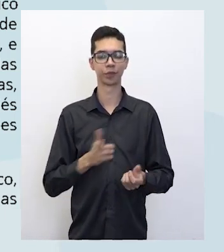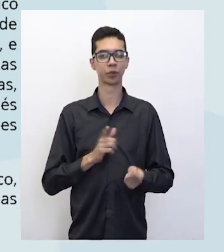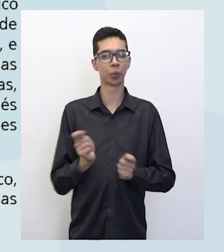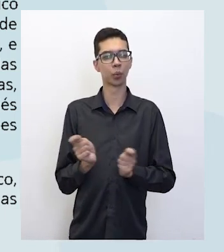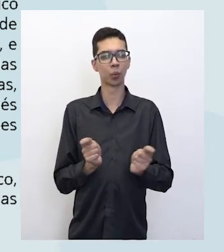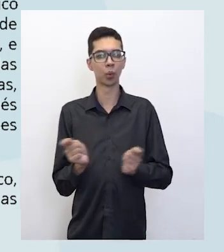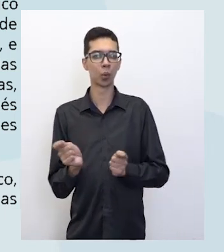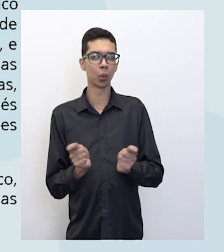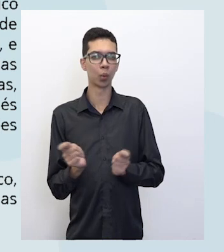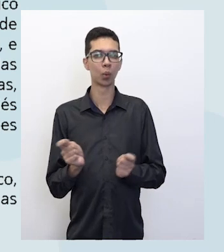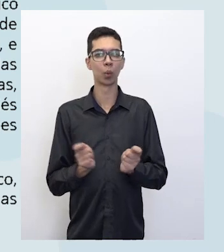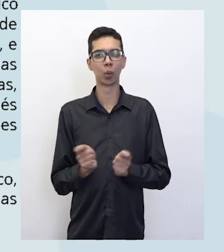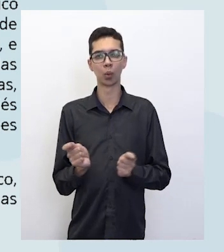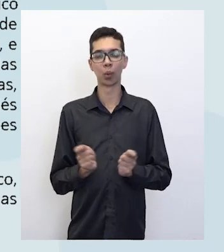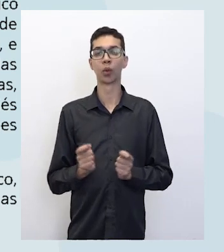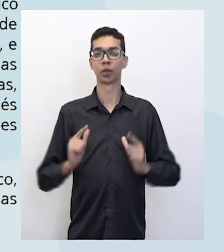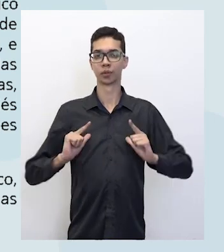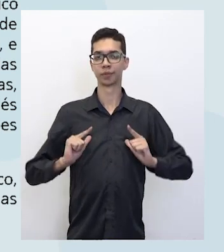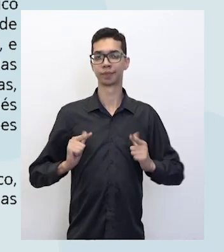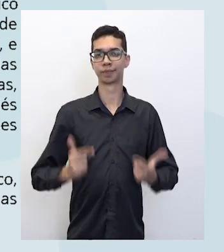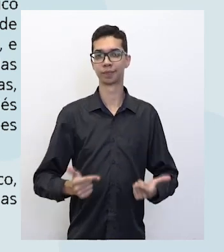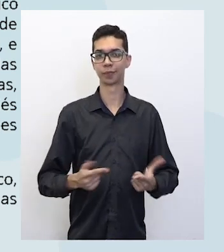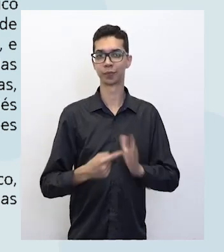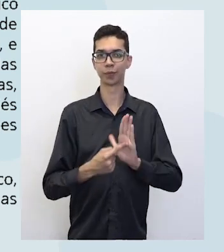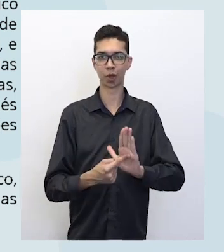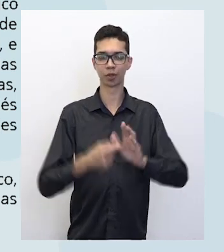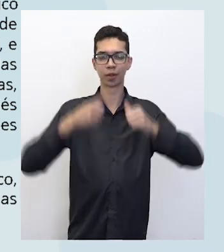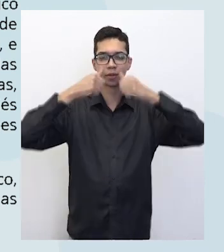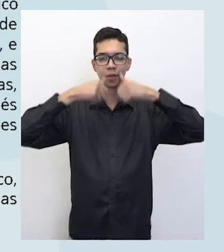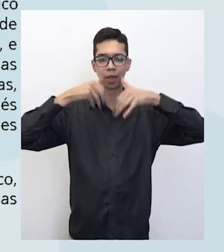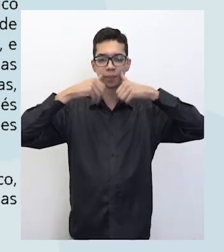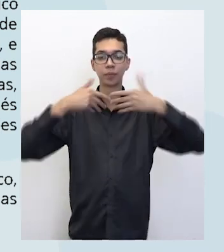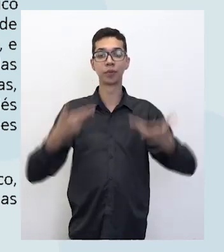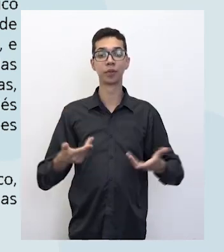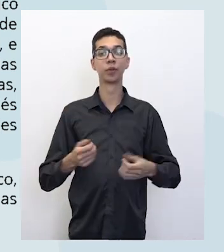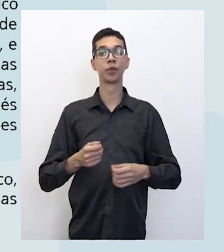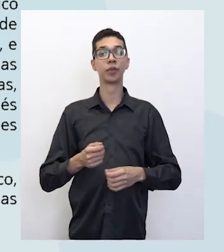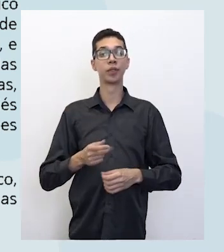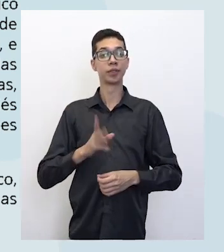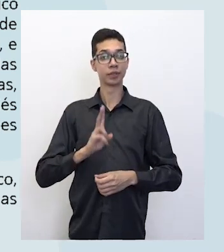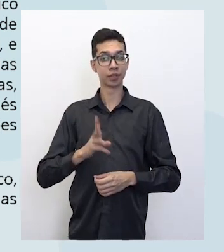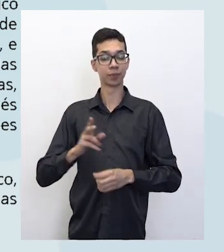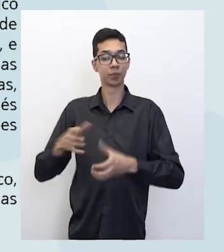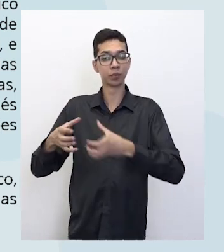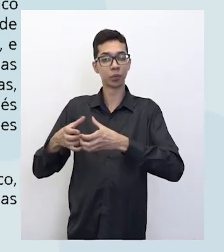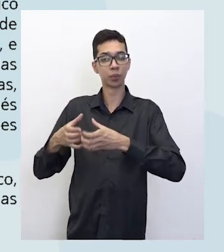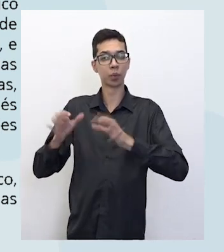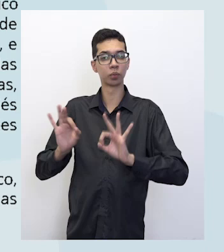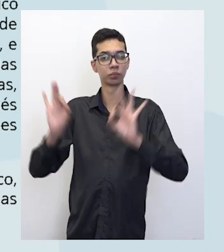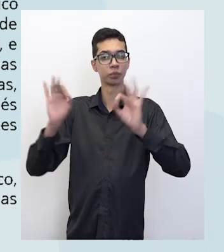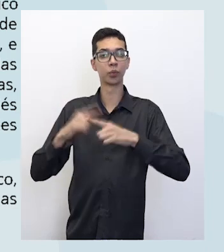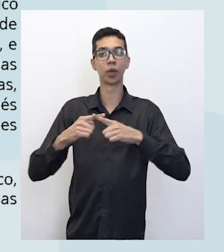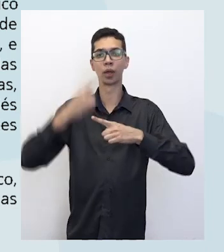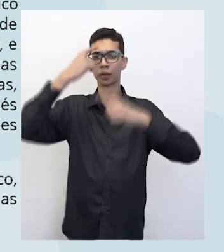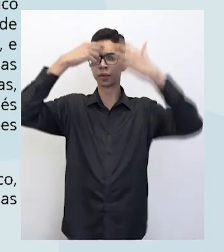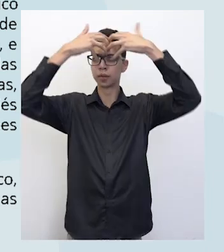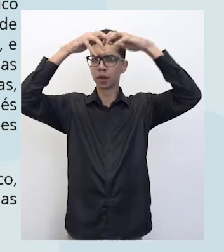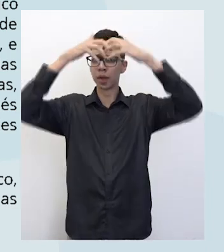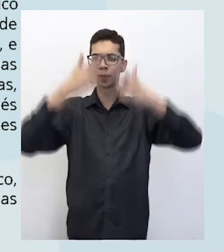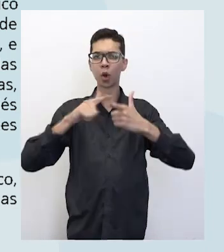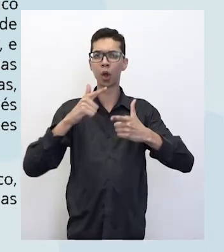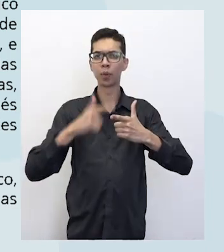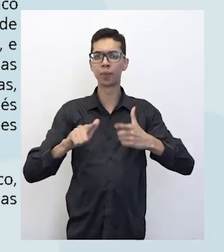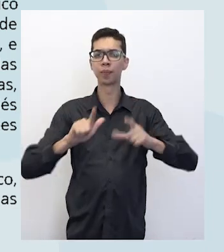o rompimento com estruturas sociais consideradas burguesas, trazendo, portanto, em suas propostas, reflexões sobre assuntos polêmicos, sob o